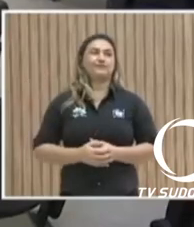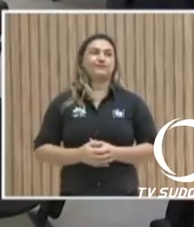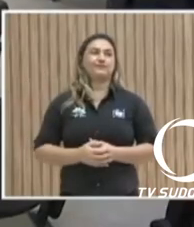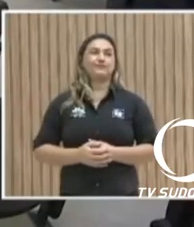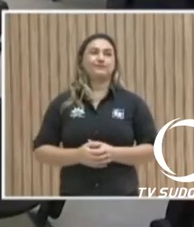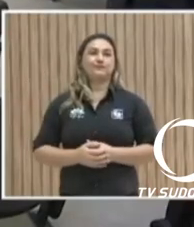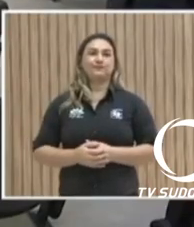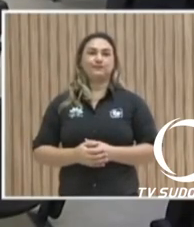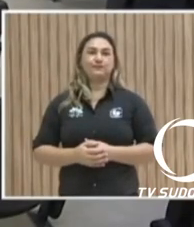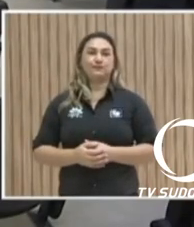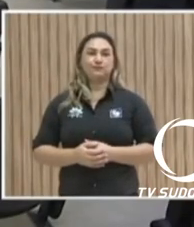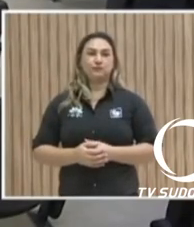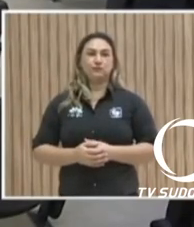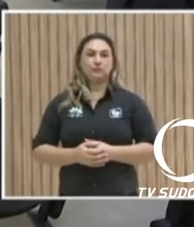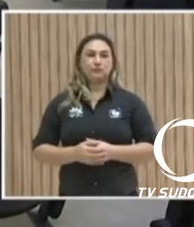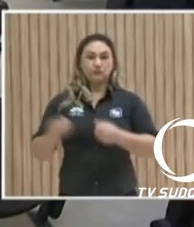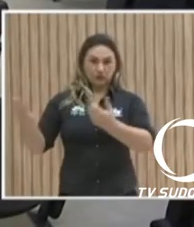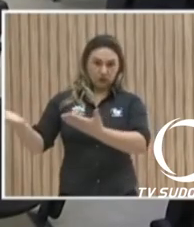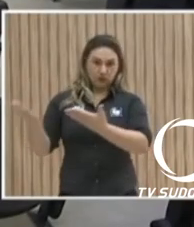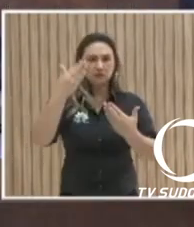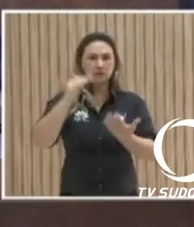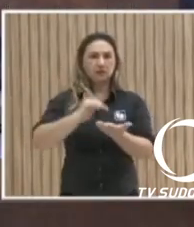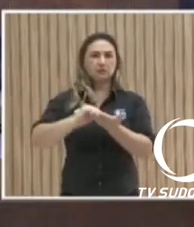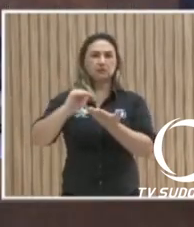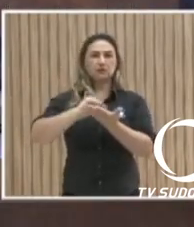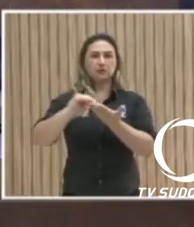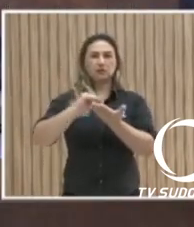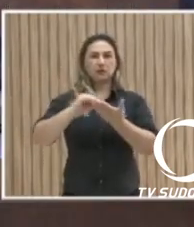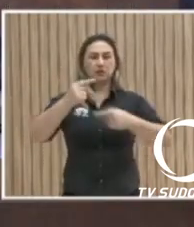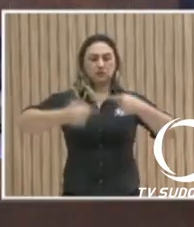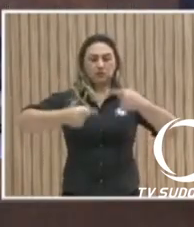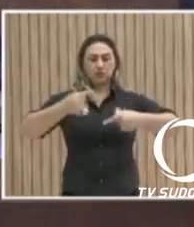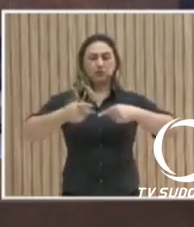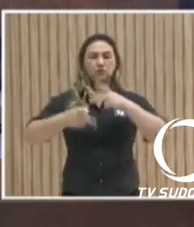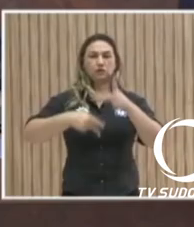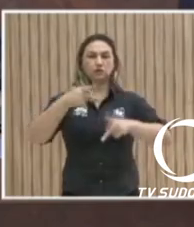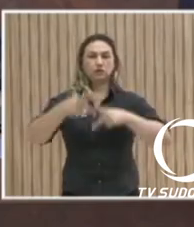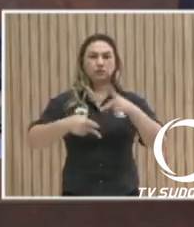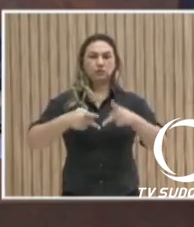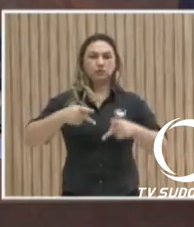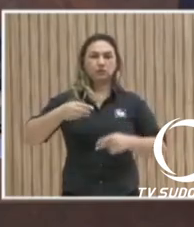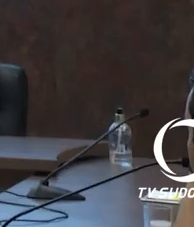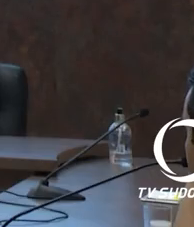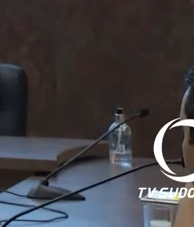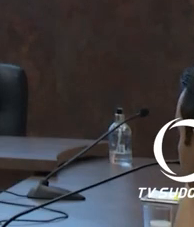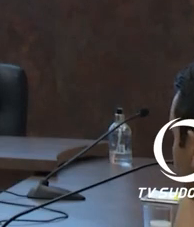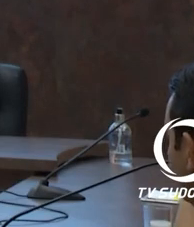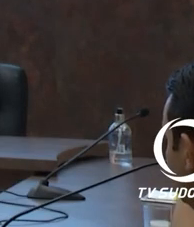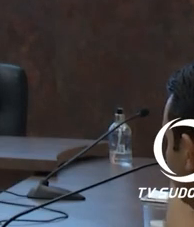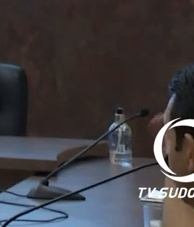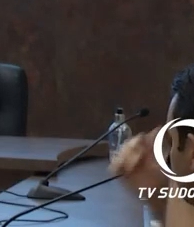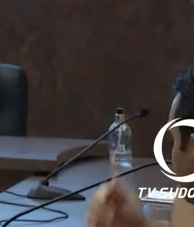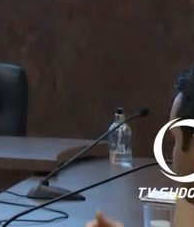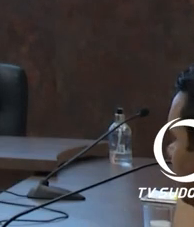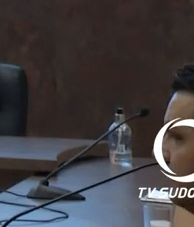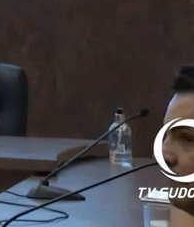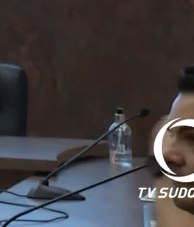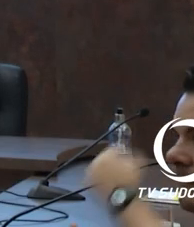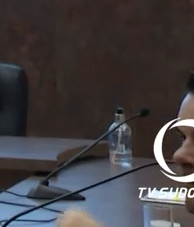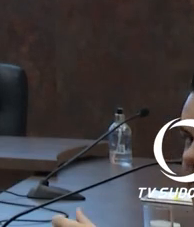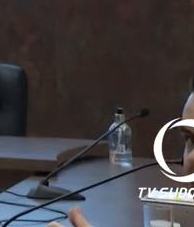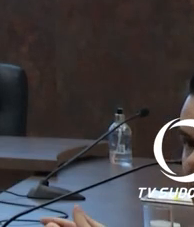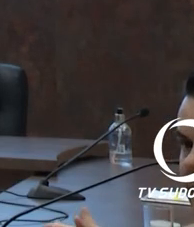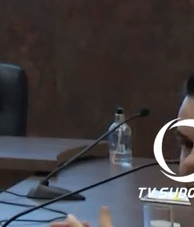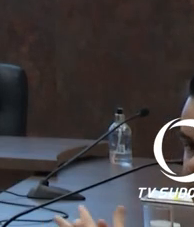a proposta da audiência pública para discutir o projeto foi dos vereadores claudimir Zanco Biru do pl Maria Cristina Meira do PV e